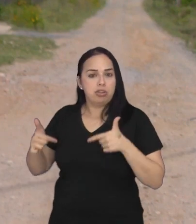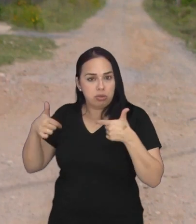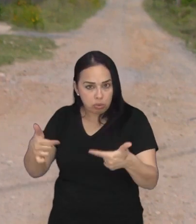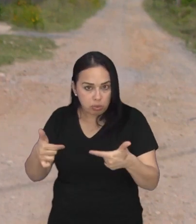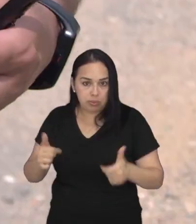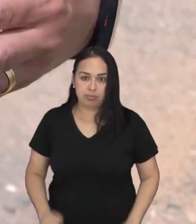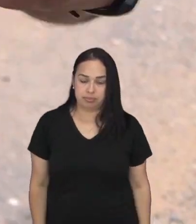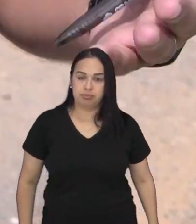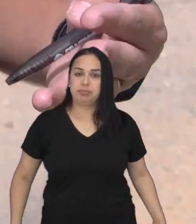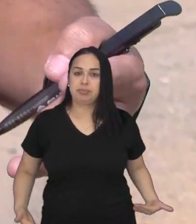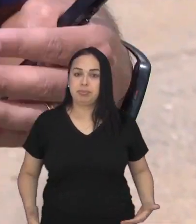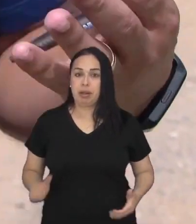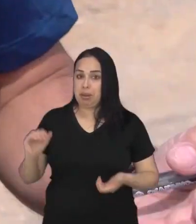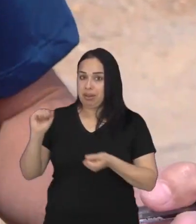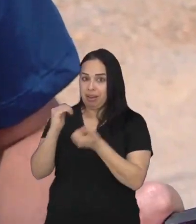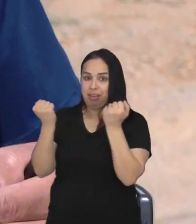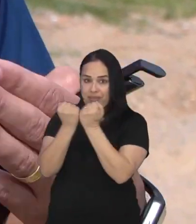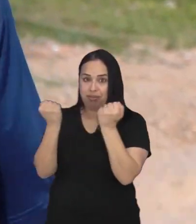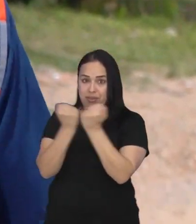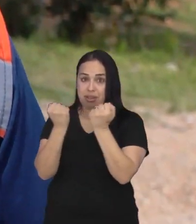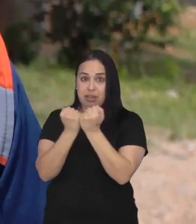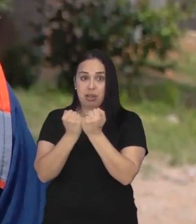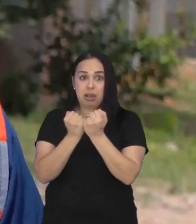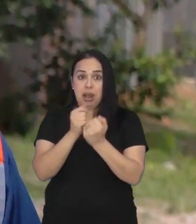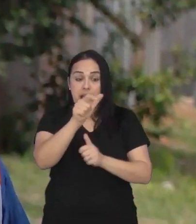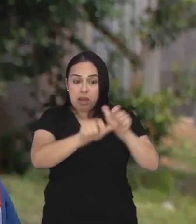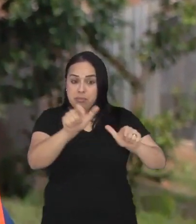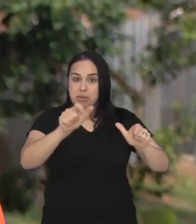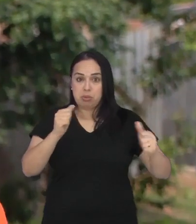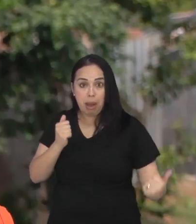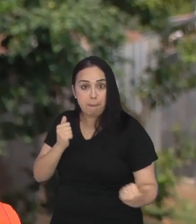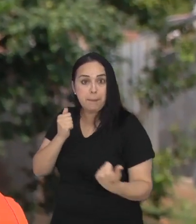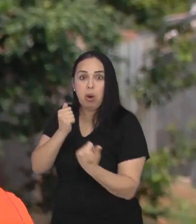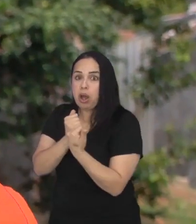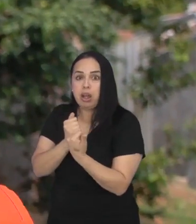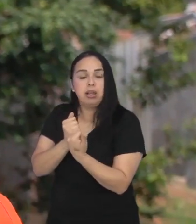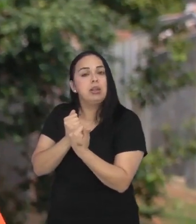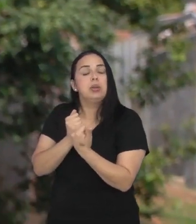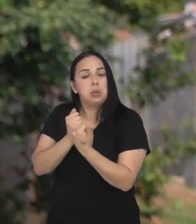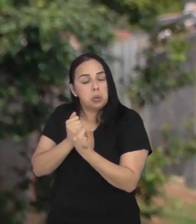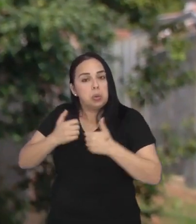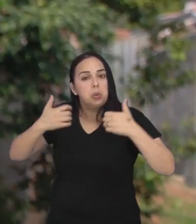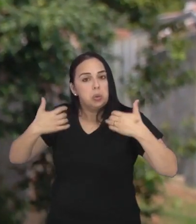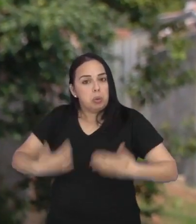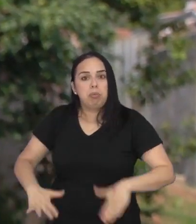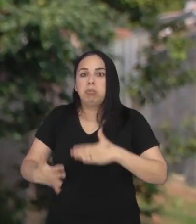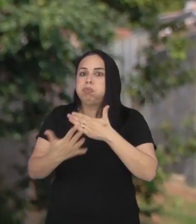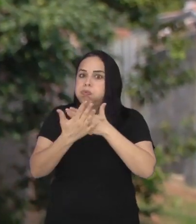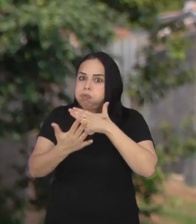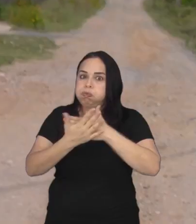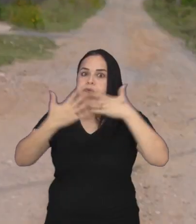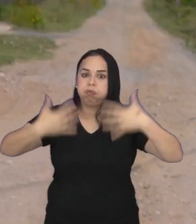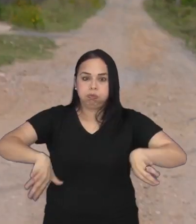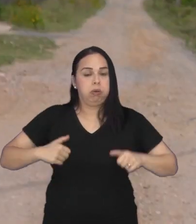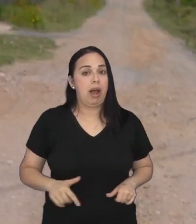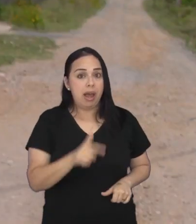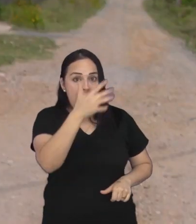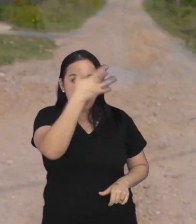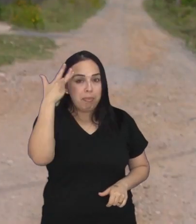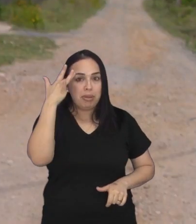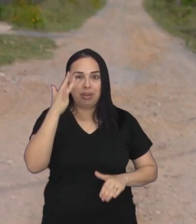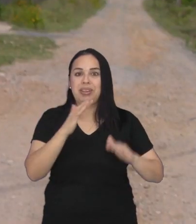que praticam também, né? Quem pratica também muitas vezes está sofrendo alguma coisa. E a gente também precisa entender com a família dessa